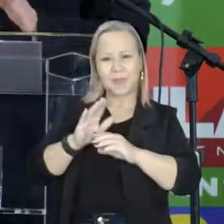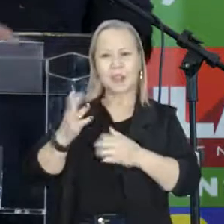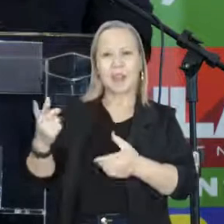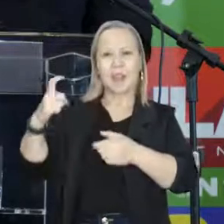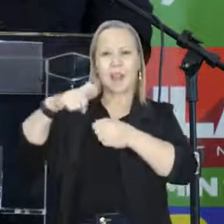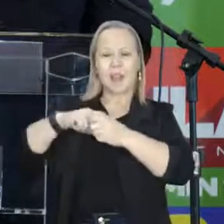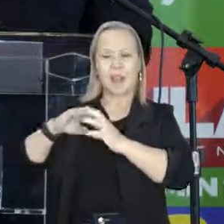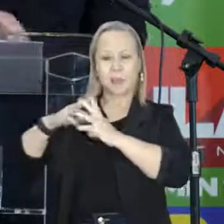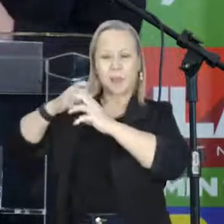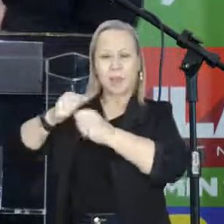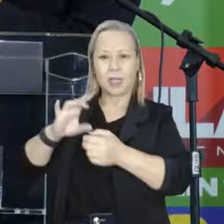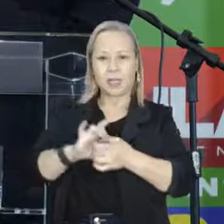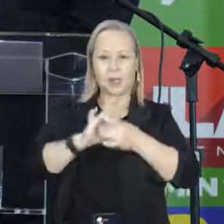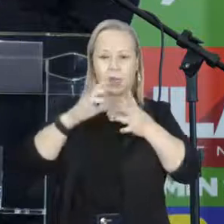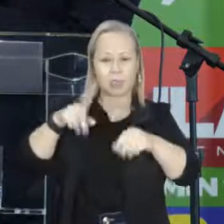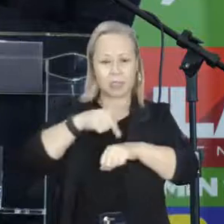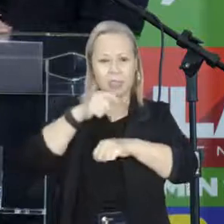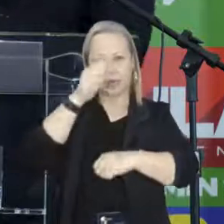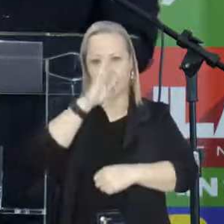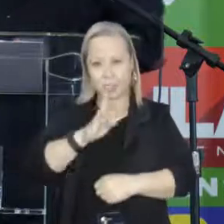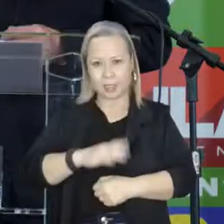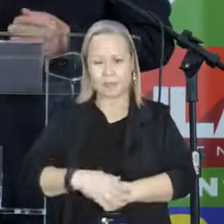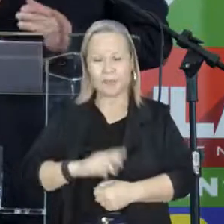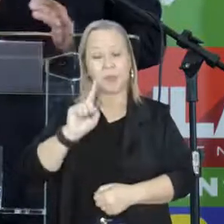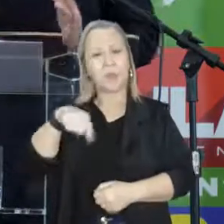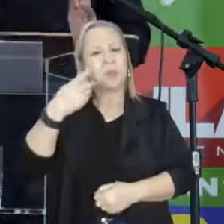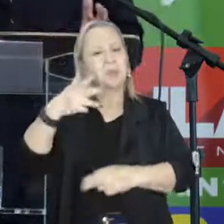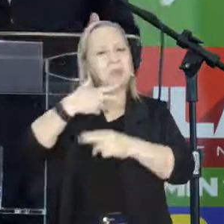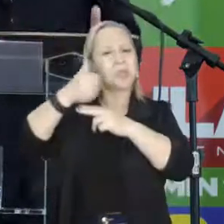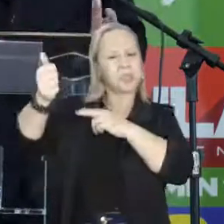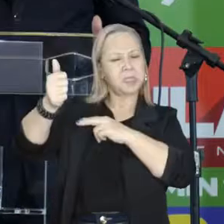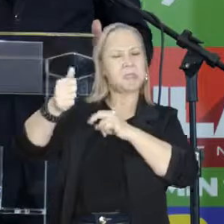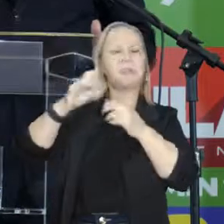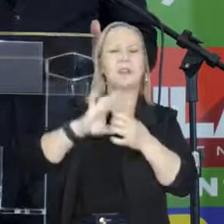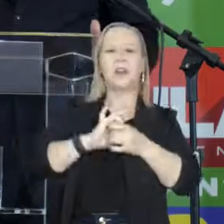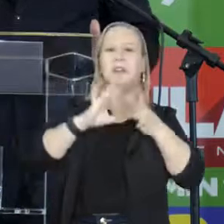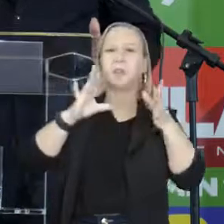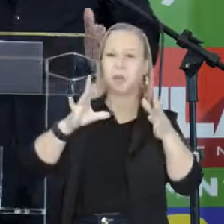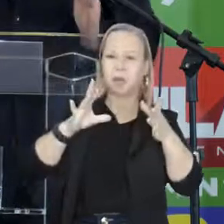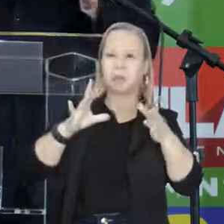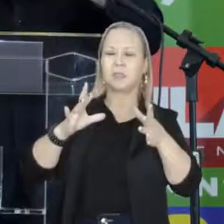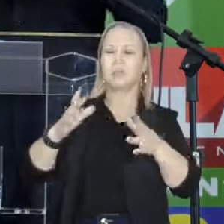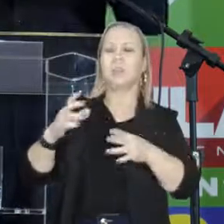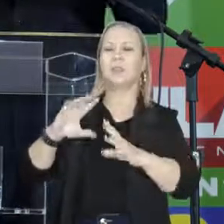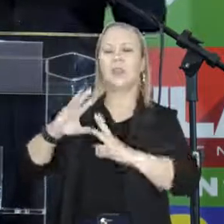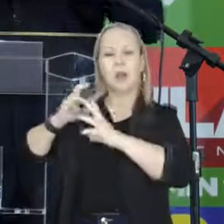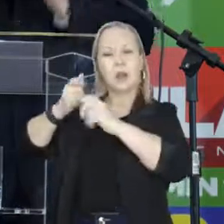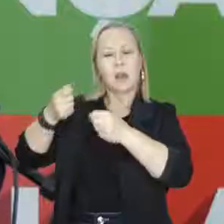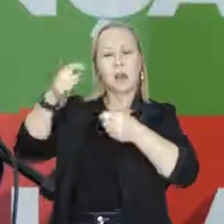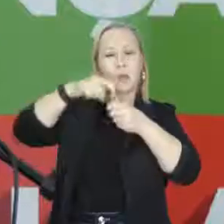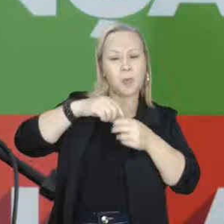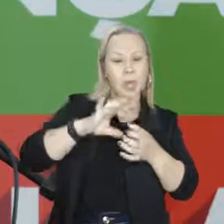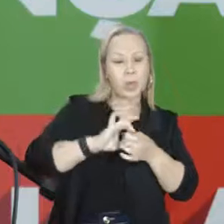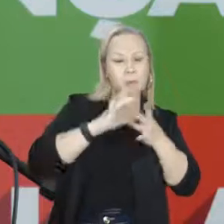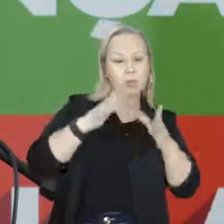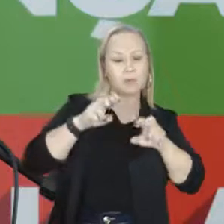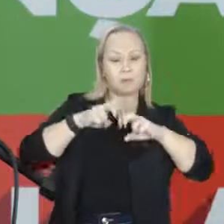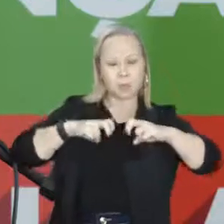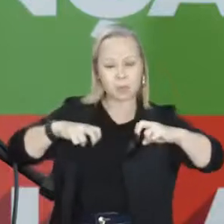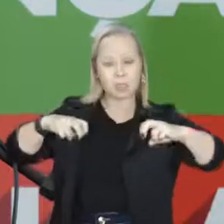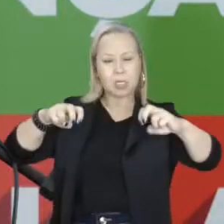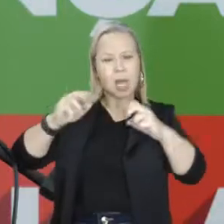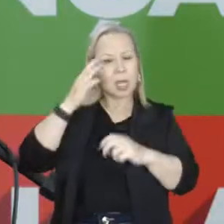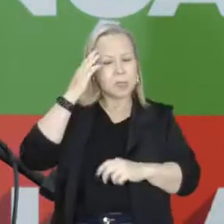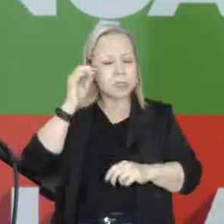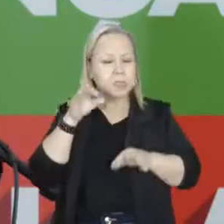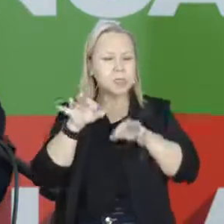país. Ponto. Depois que a gente recuperar a democracia, nós vamos sentar outra vez e vamos saber o caminho que a gente vai